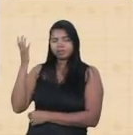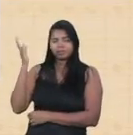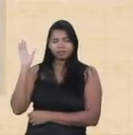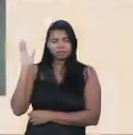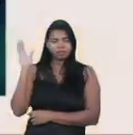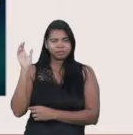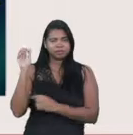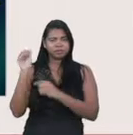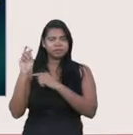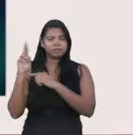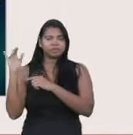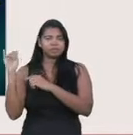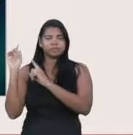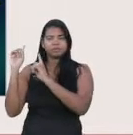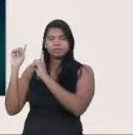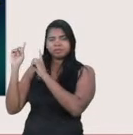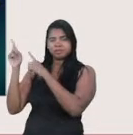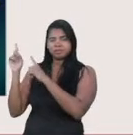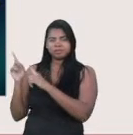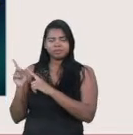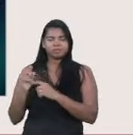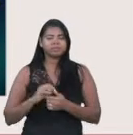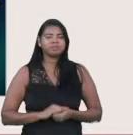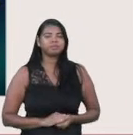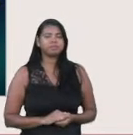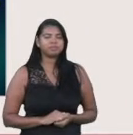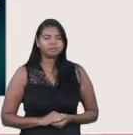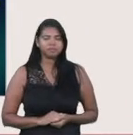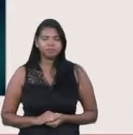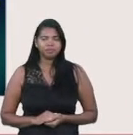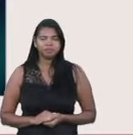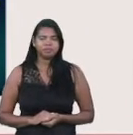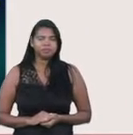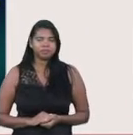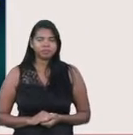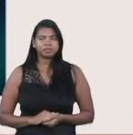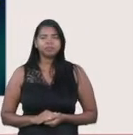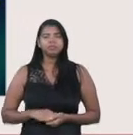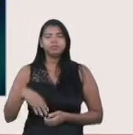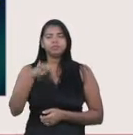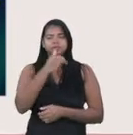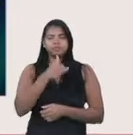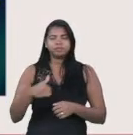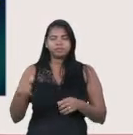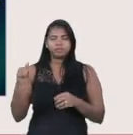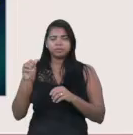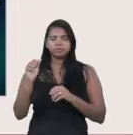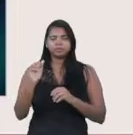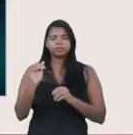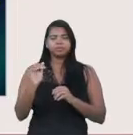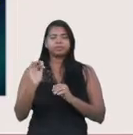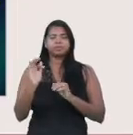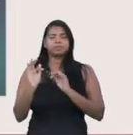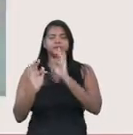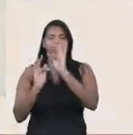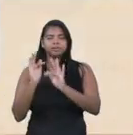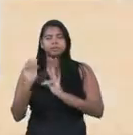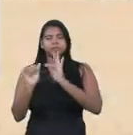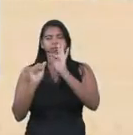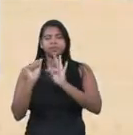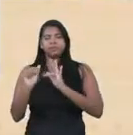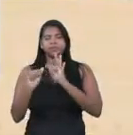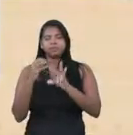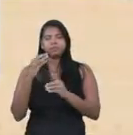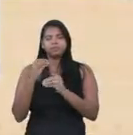sendo criada por esses elétrons, essas cargas que adentram na nossa superfície por meio dos polos devido